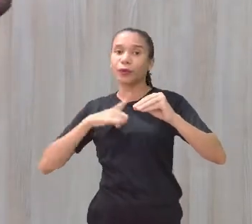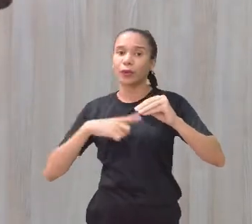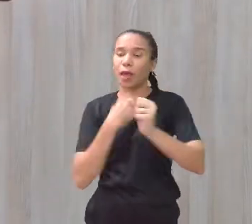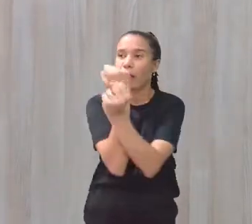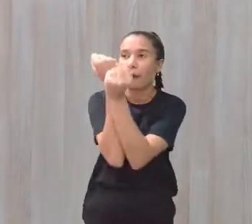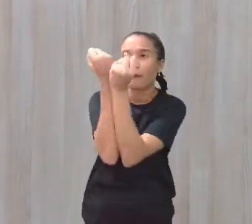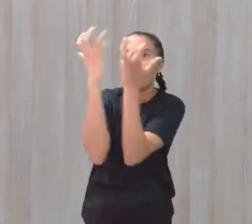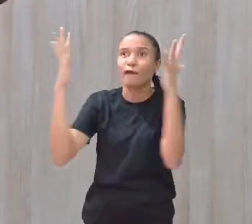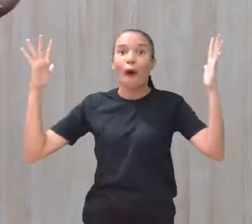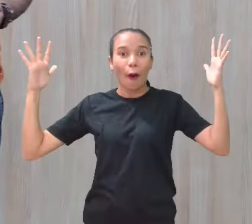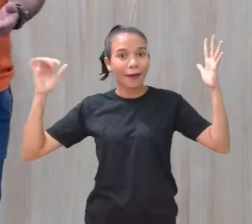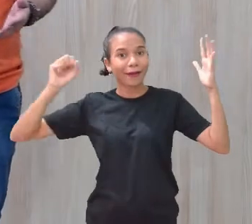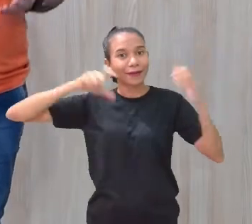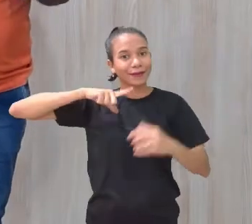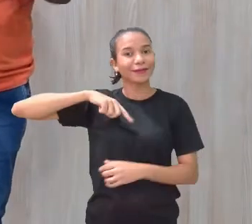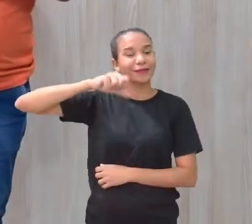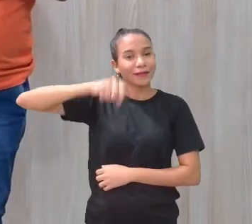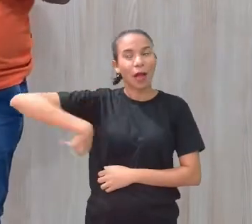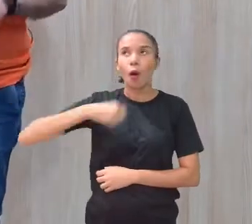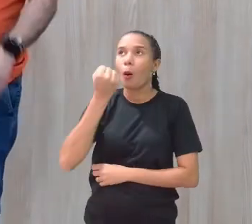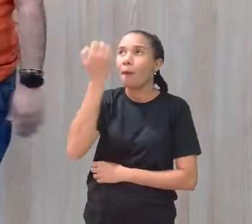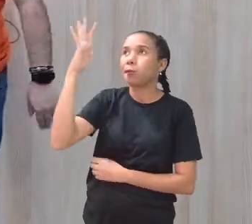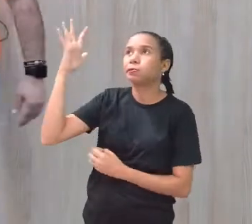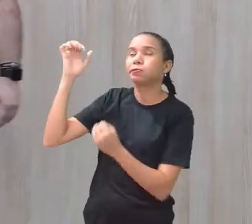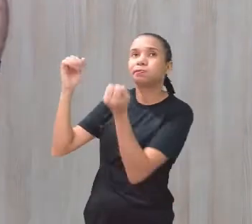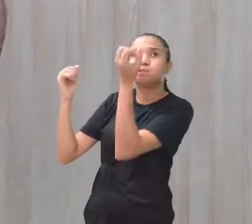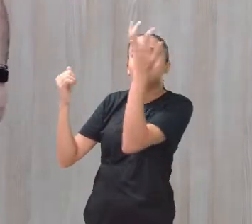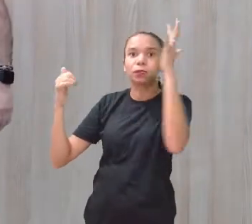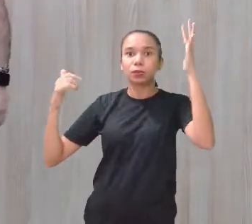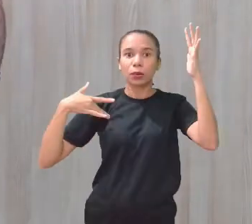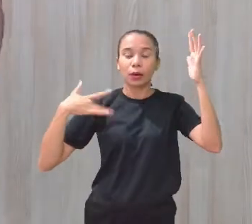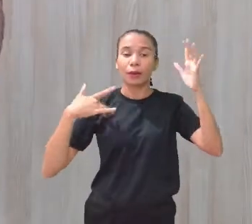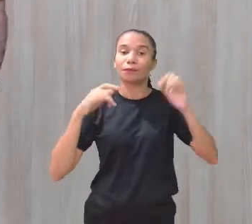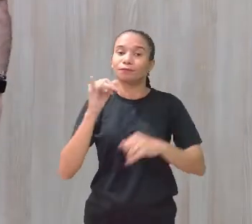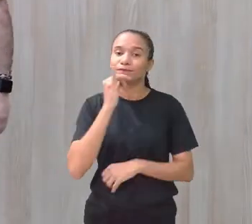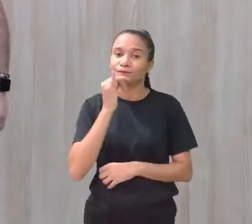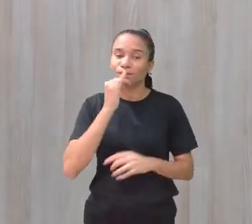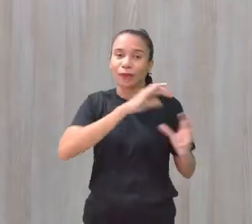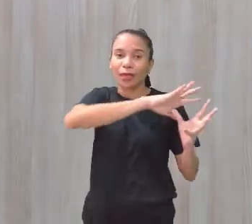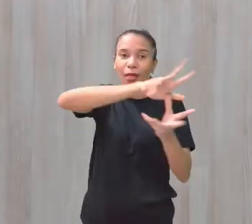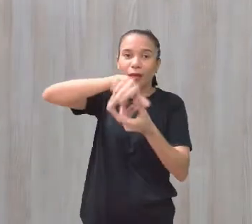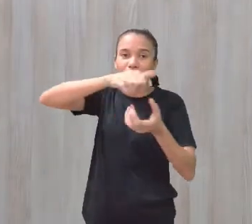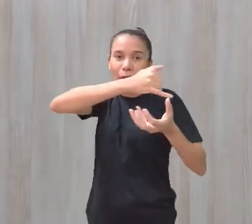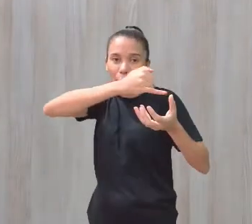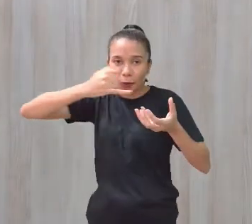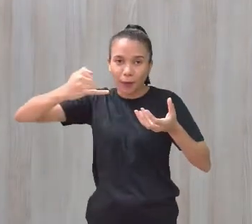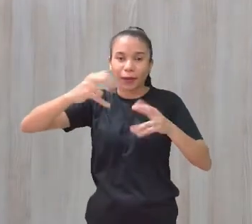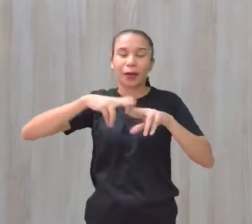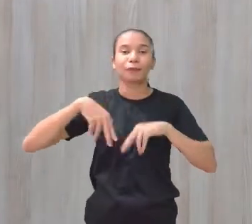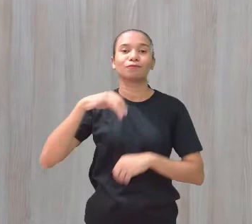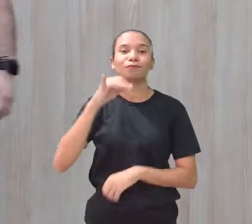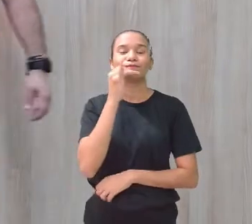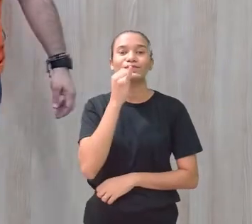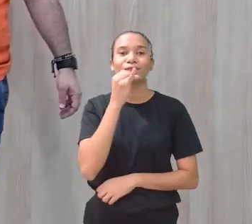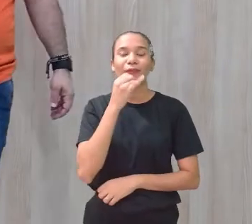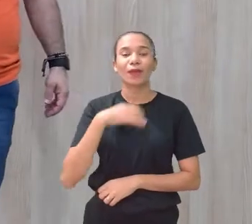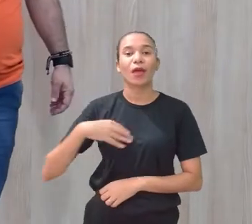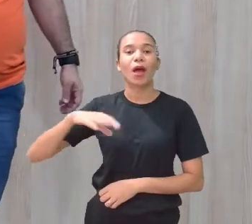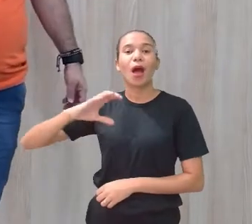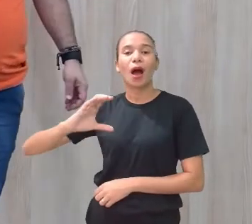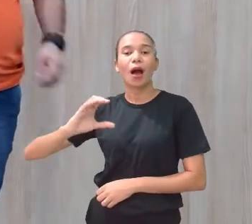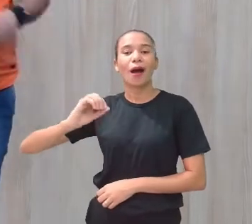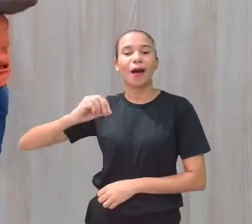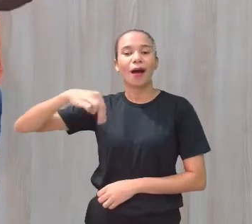florestas tropicais, né? Então, por exemplo, vamos citar aí a floresta do Congo,